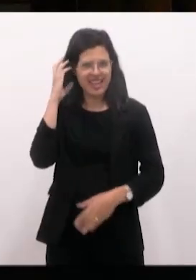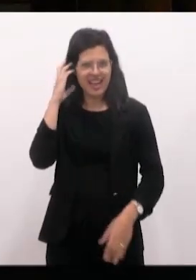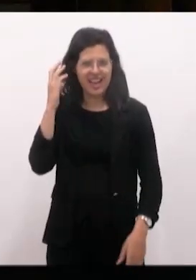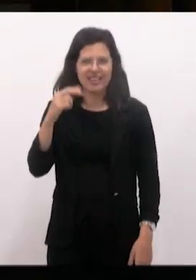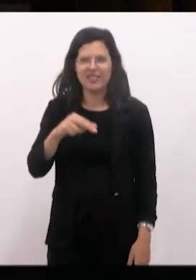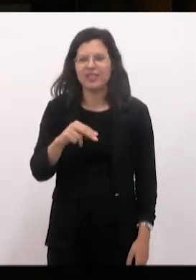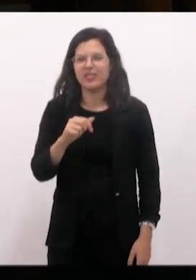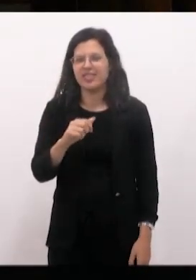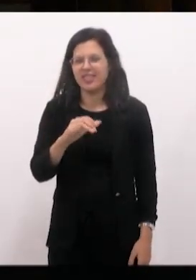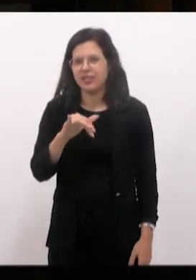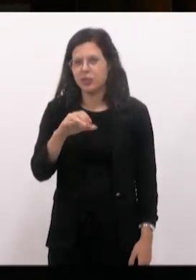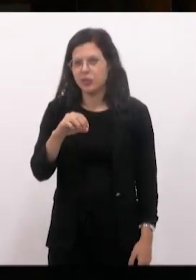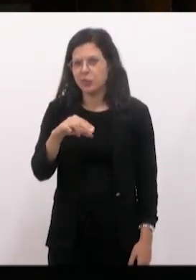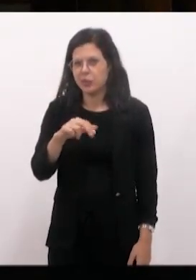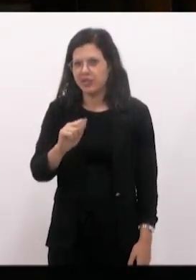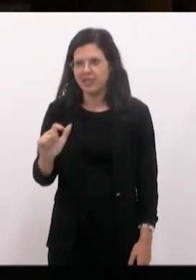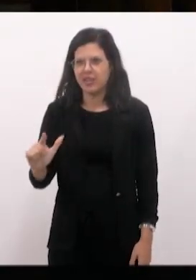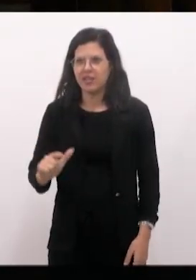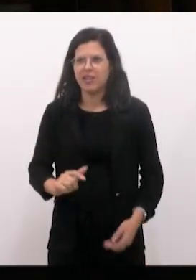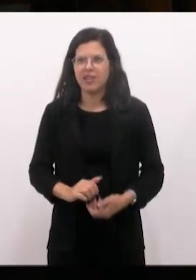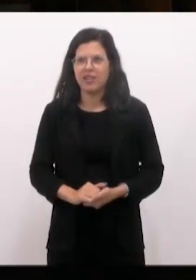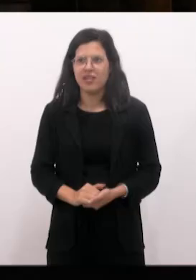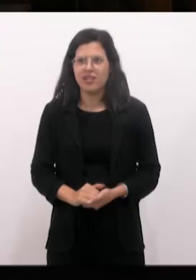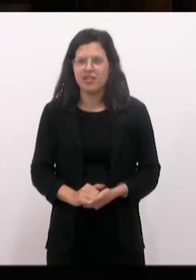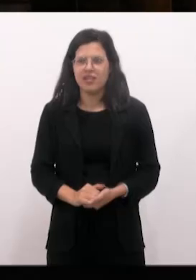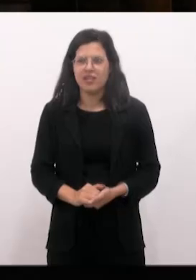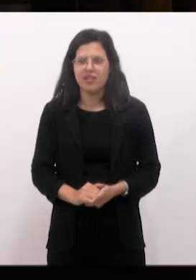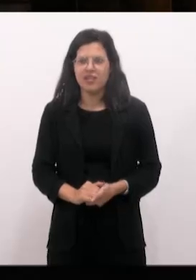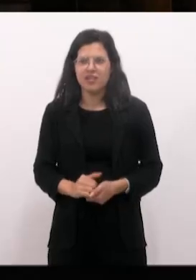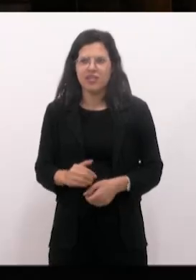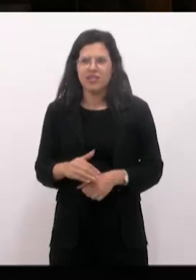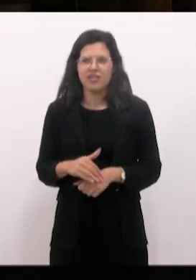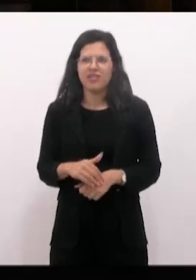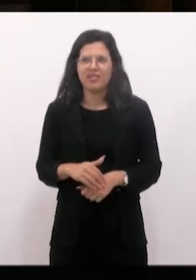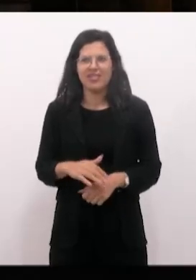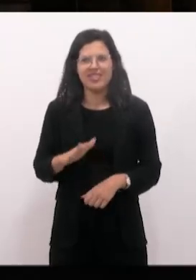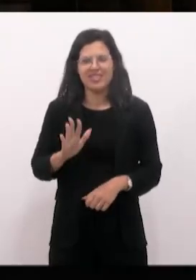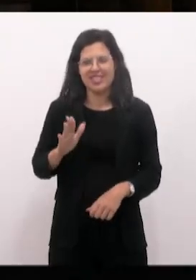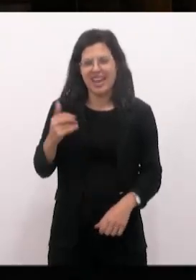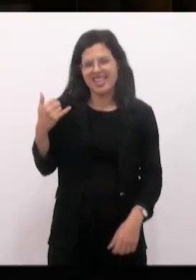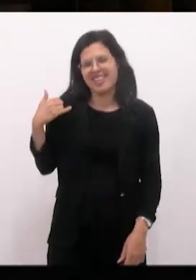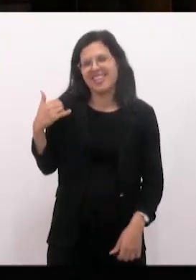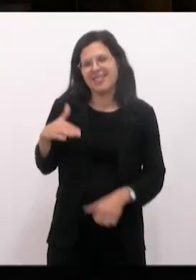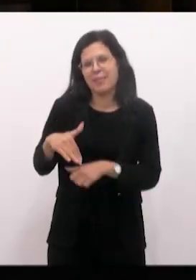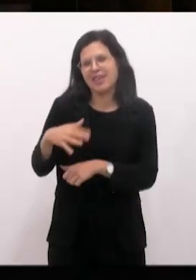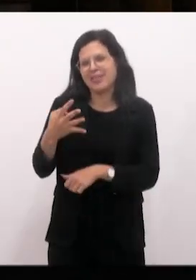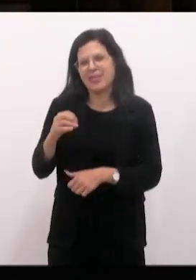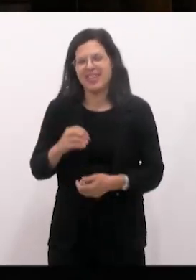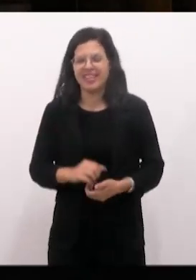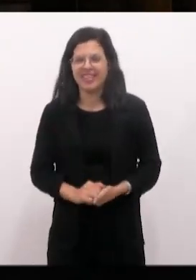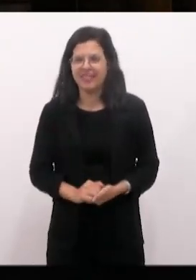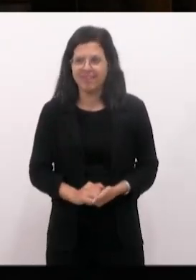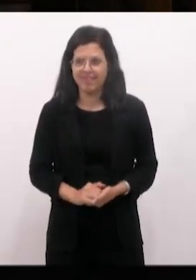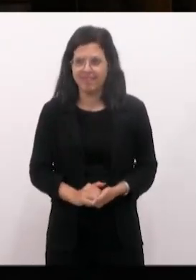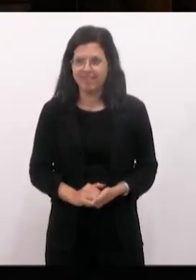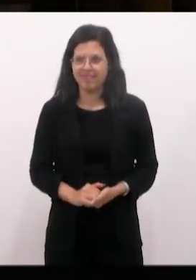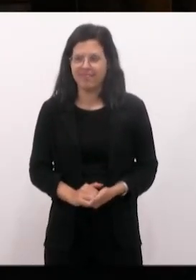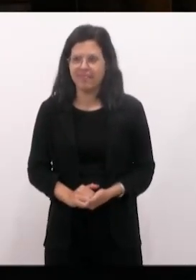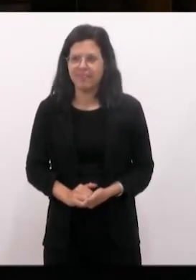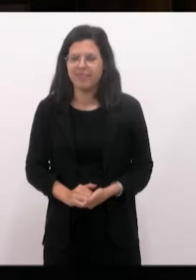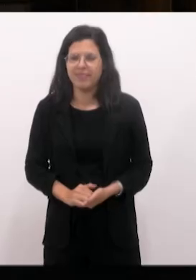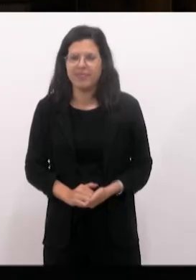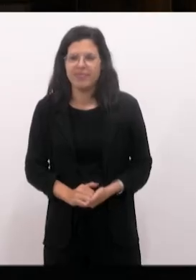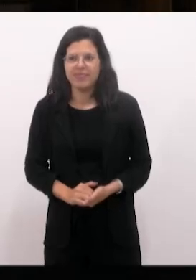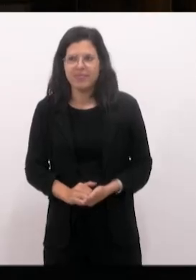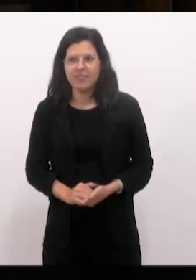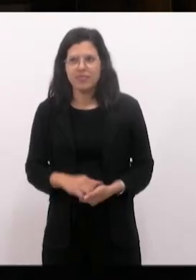Nacional. Ele pegou isso, que ele já tem mais de 40 anos de idade. Mas, senhor presidente,